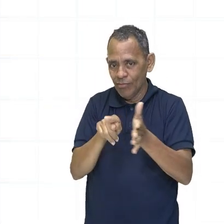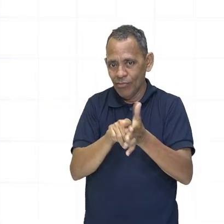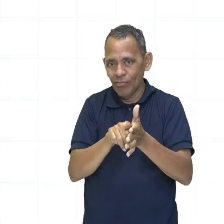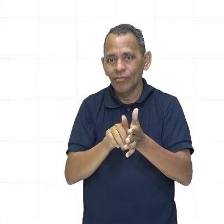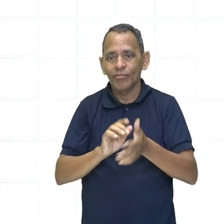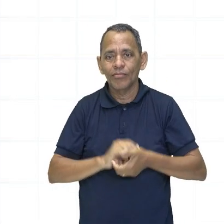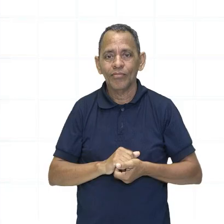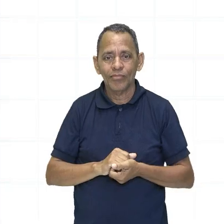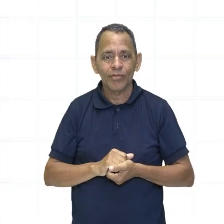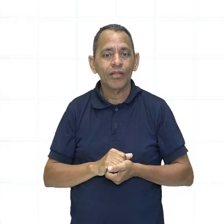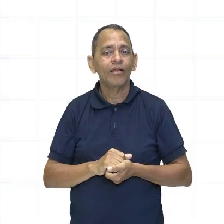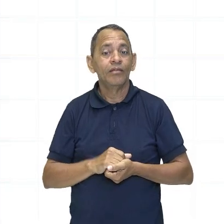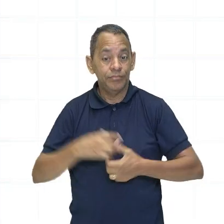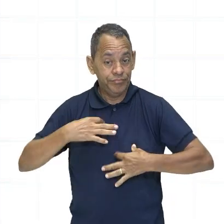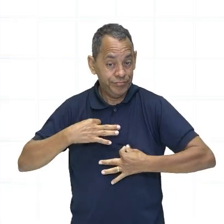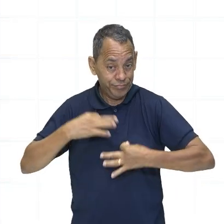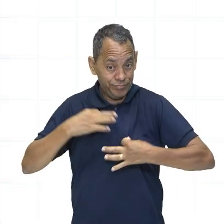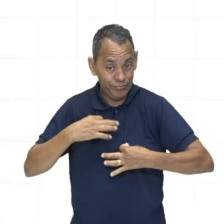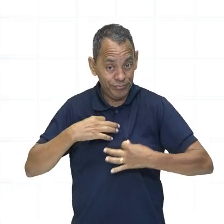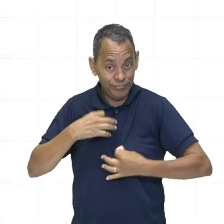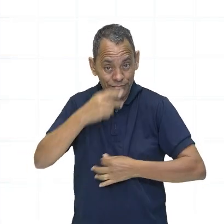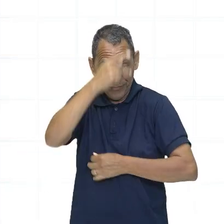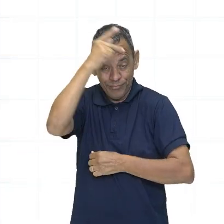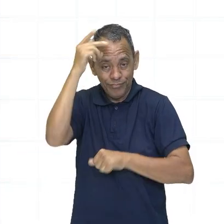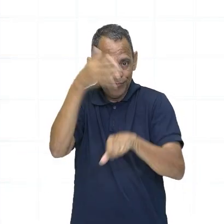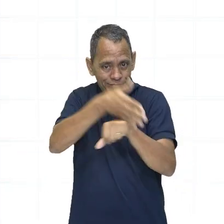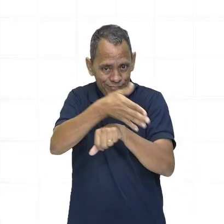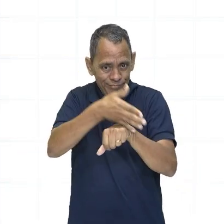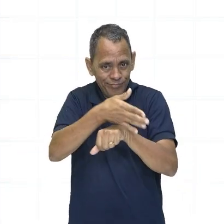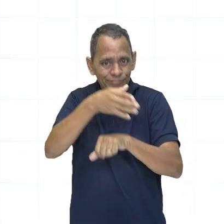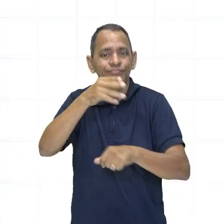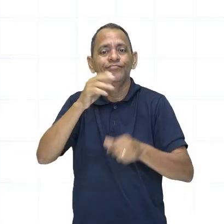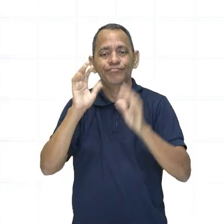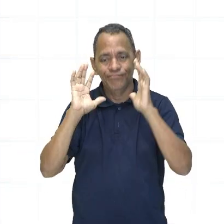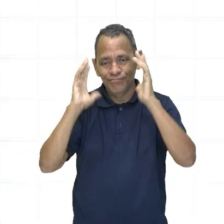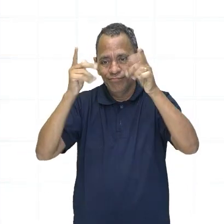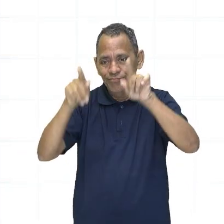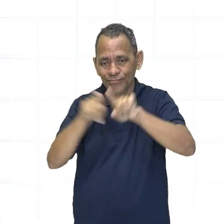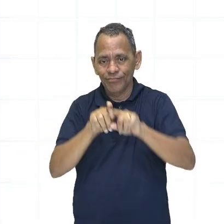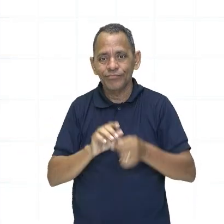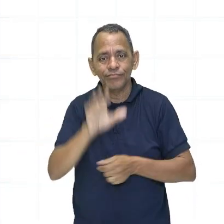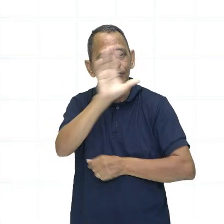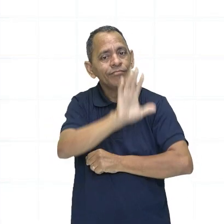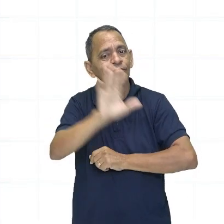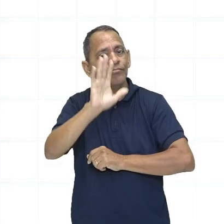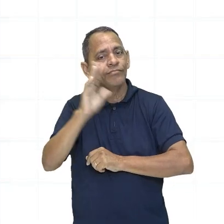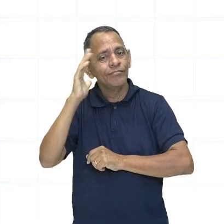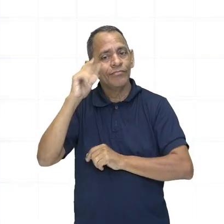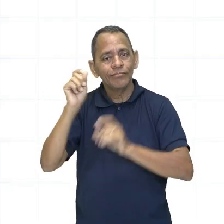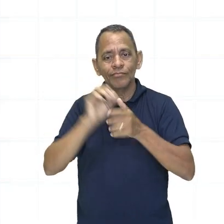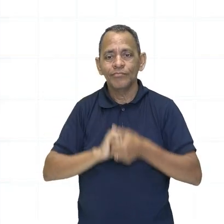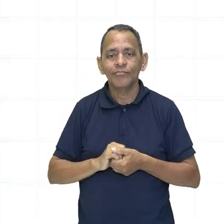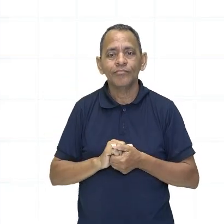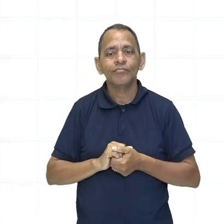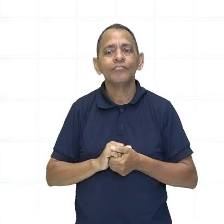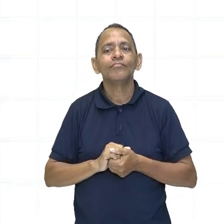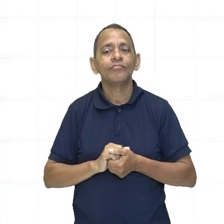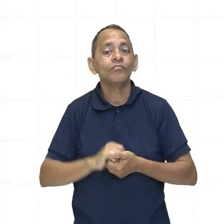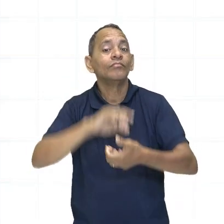traje dos brincantes da festa junina. Geralmente acontece, né, num casamento